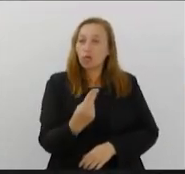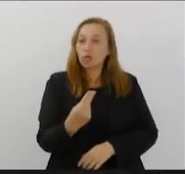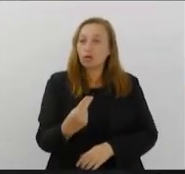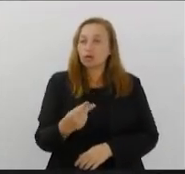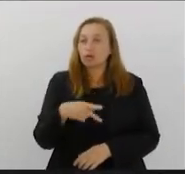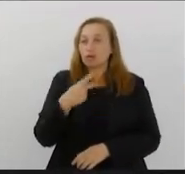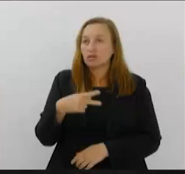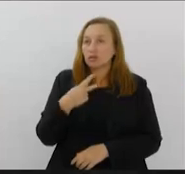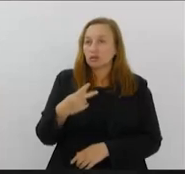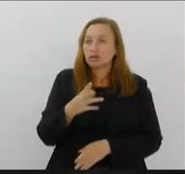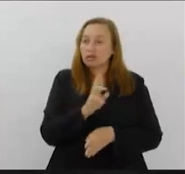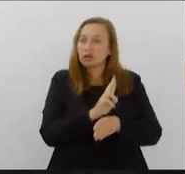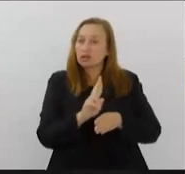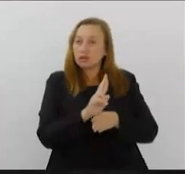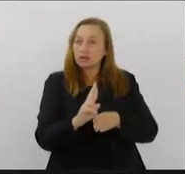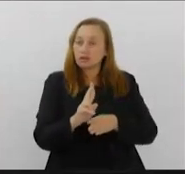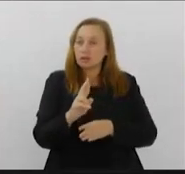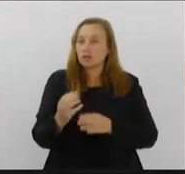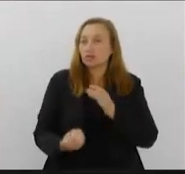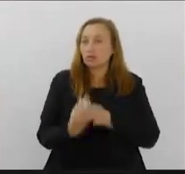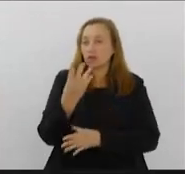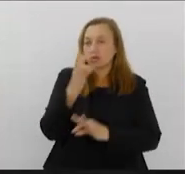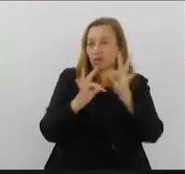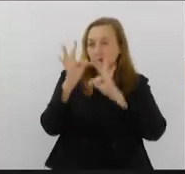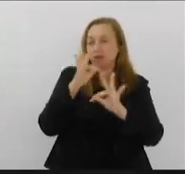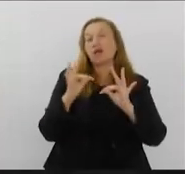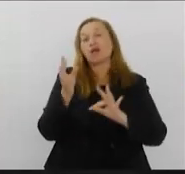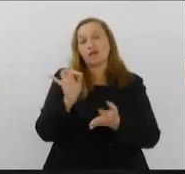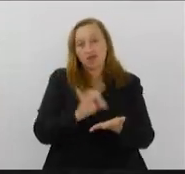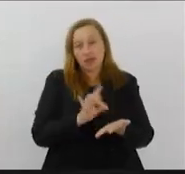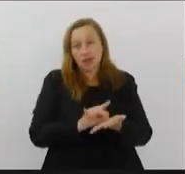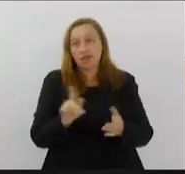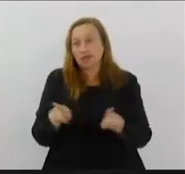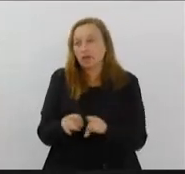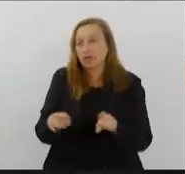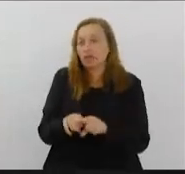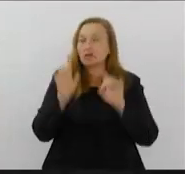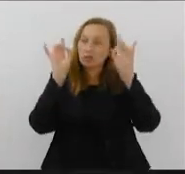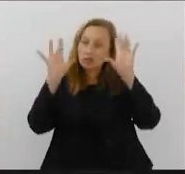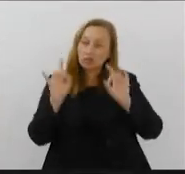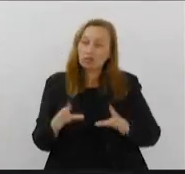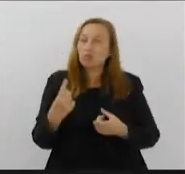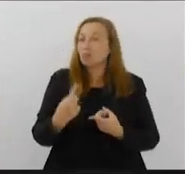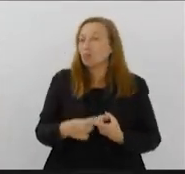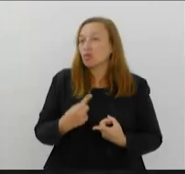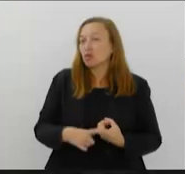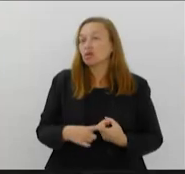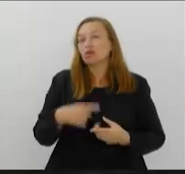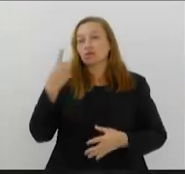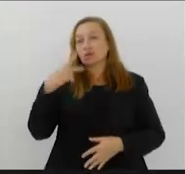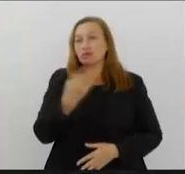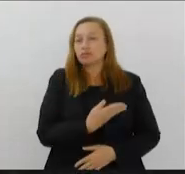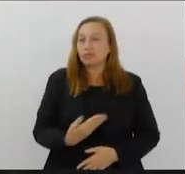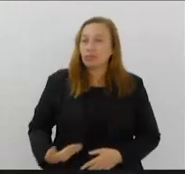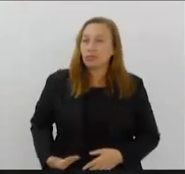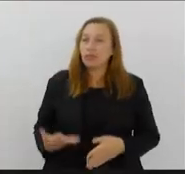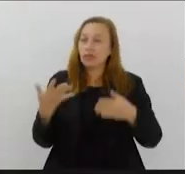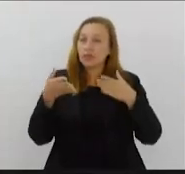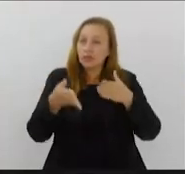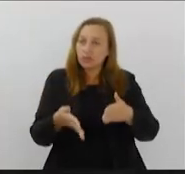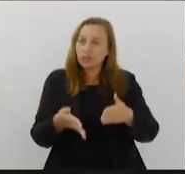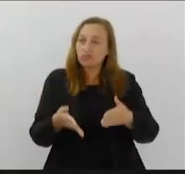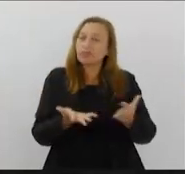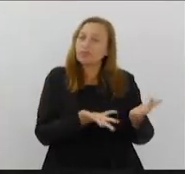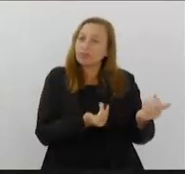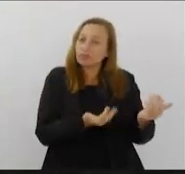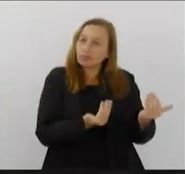de racionalidade produtiva tecnológica. Isso é verdade também, mas especialmente porque as políticas públicas voltadas para a